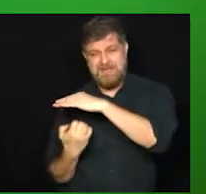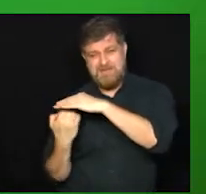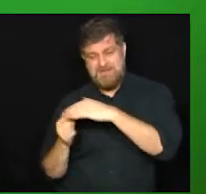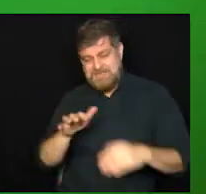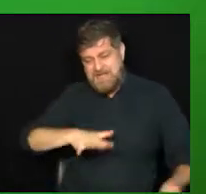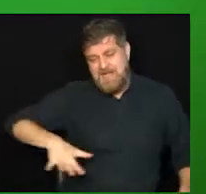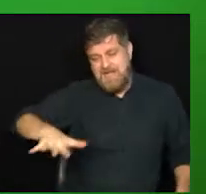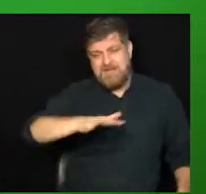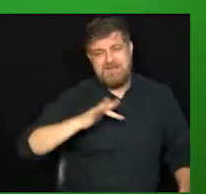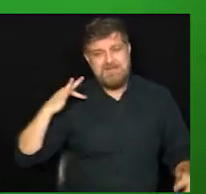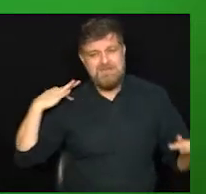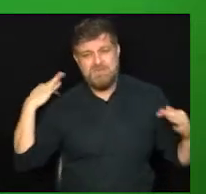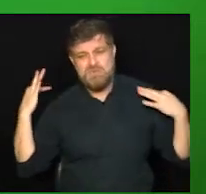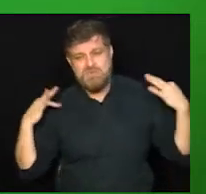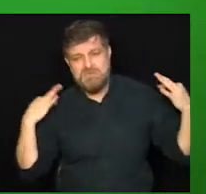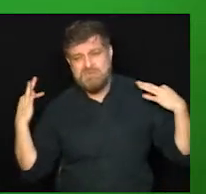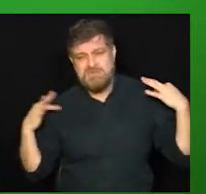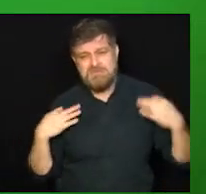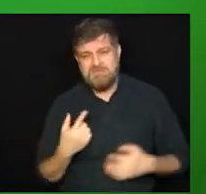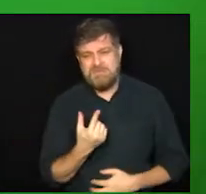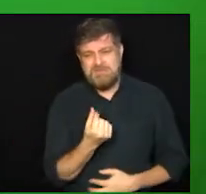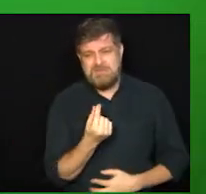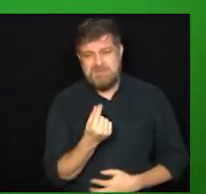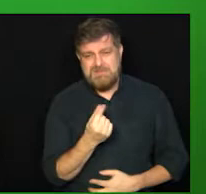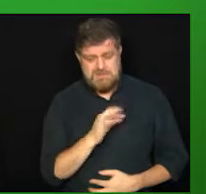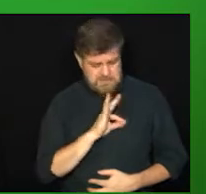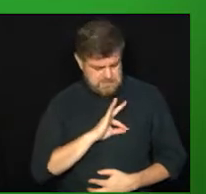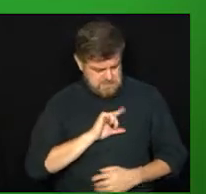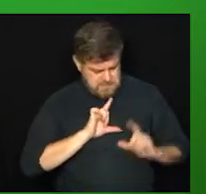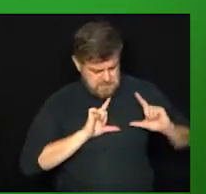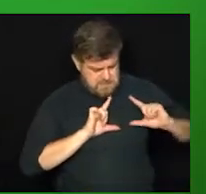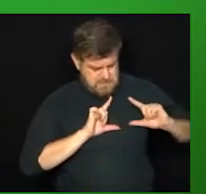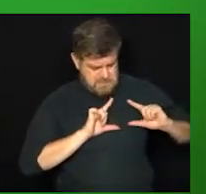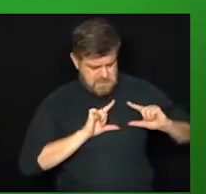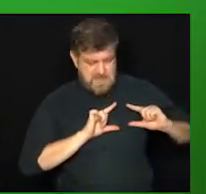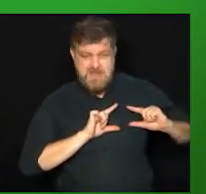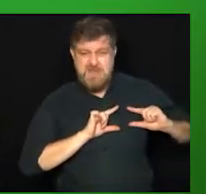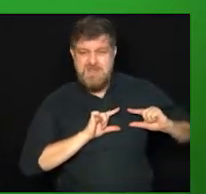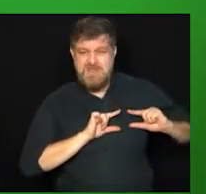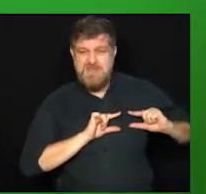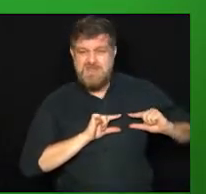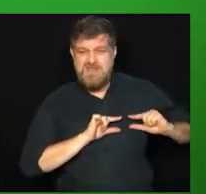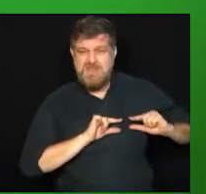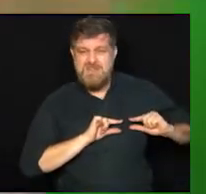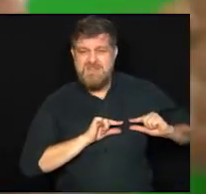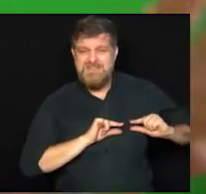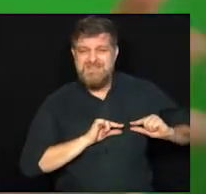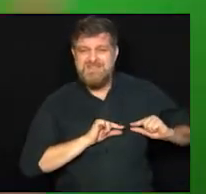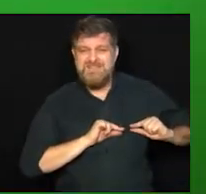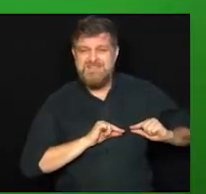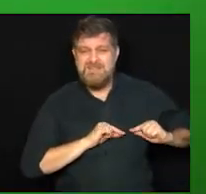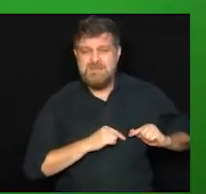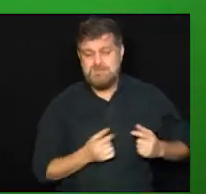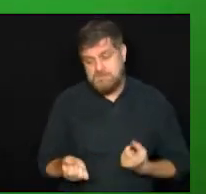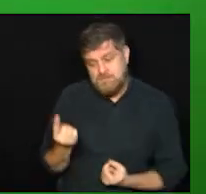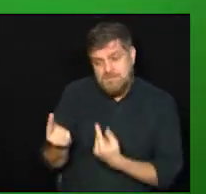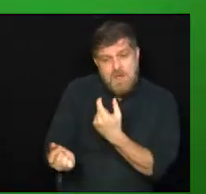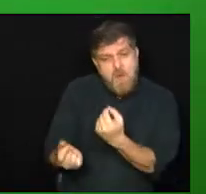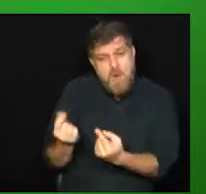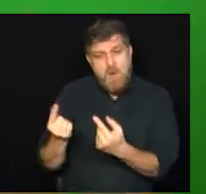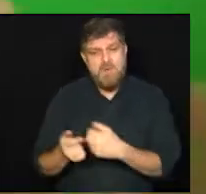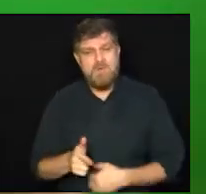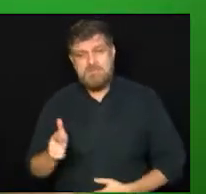turismo tiveram suas receitas quase totalmente interrompidas. Algumas